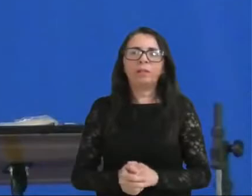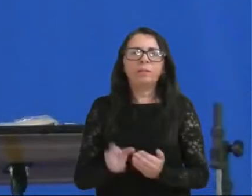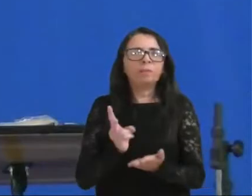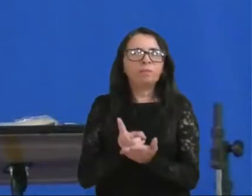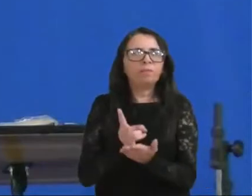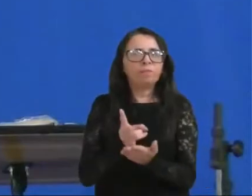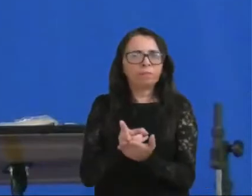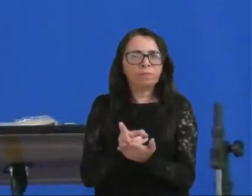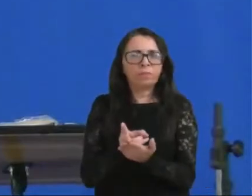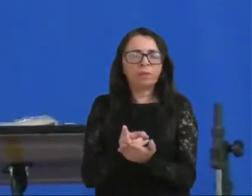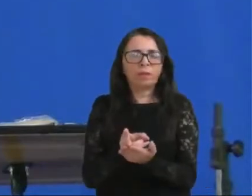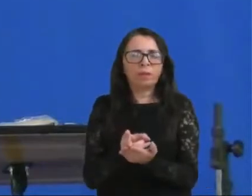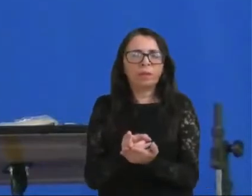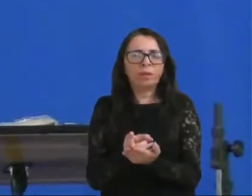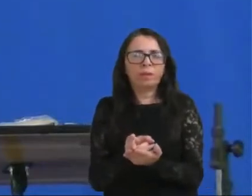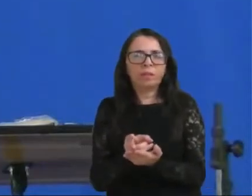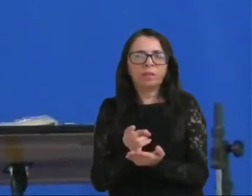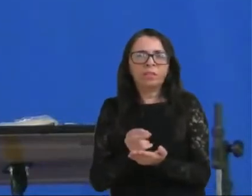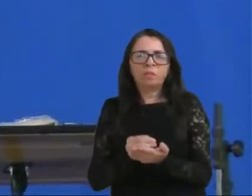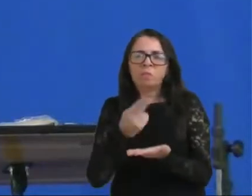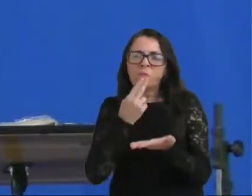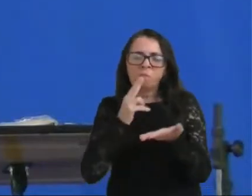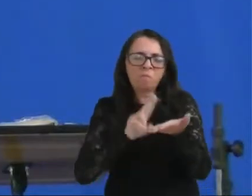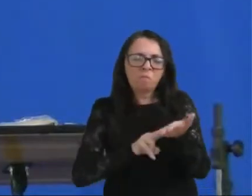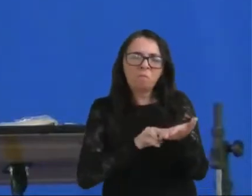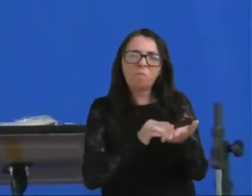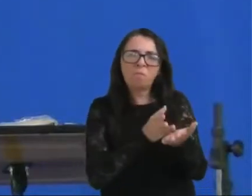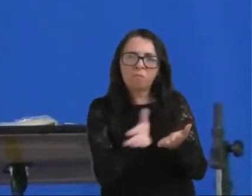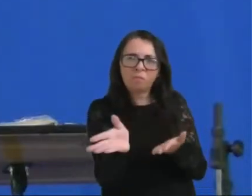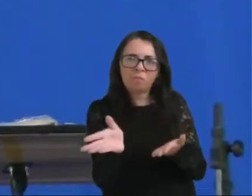de Éfeso aqui é endereçada à igreja de Éfeso.